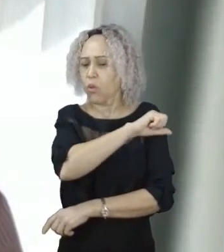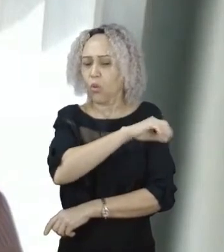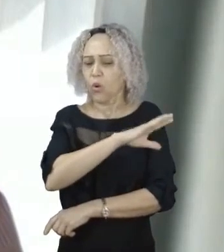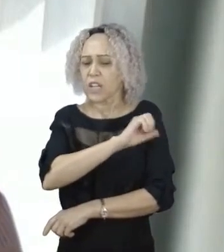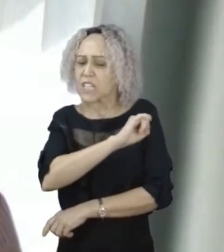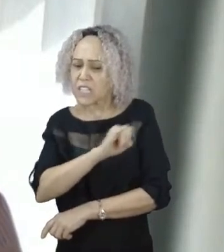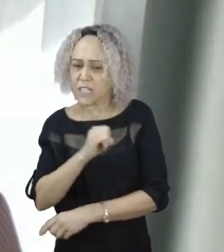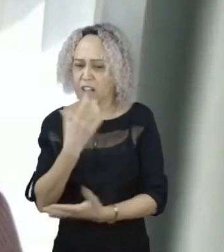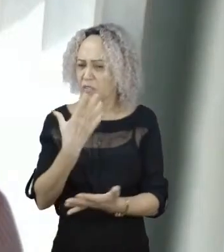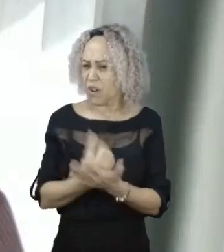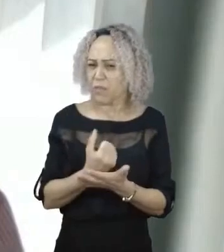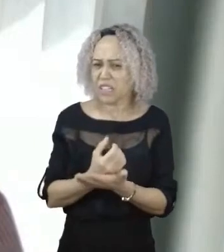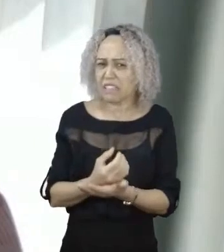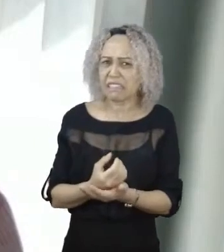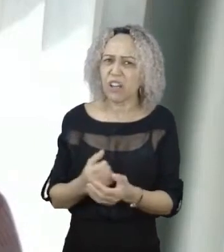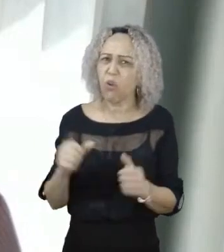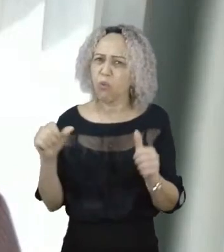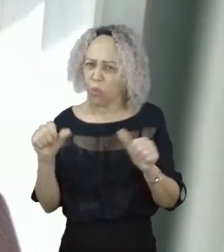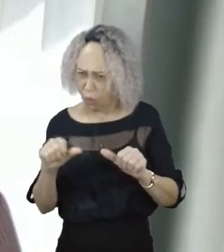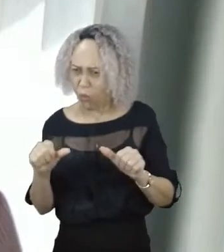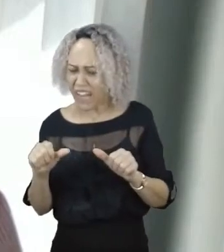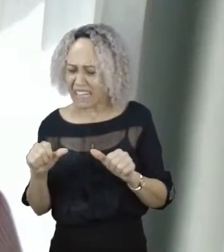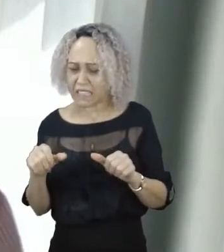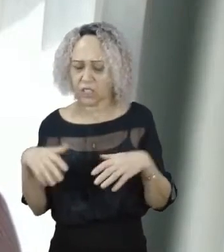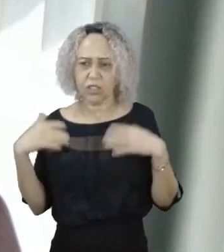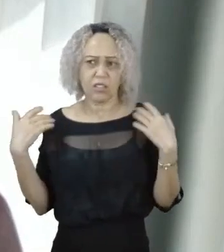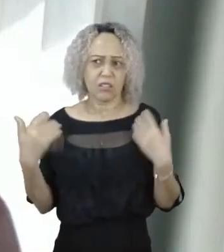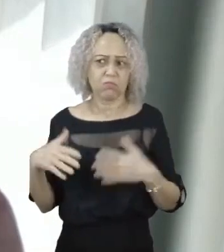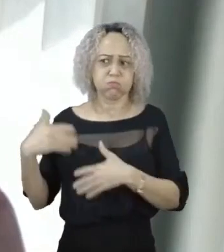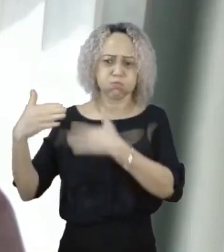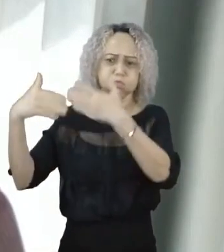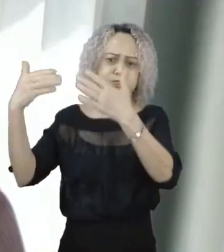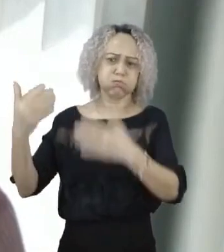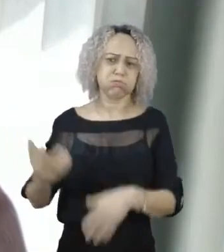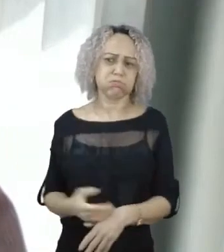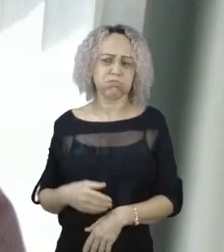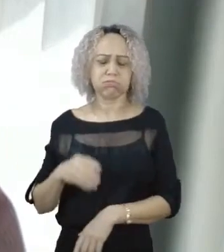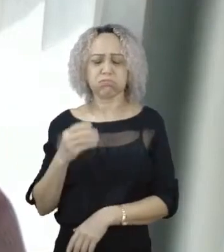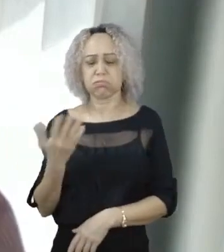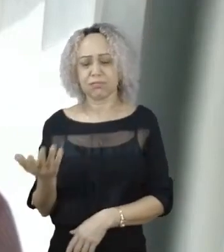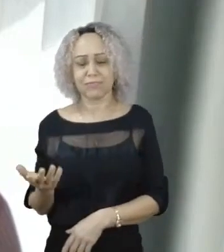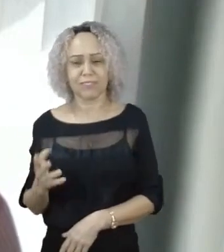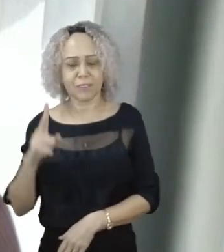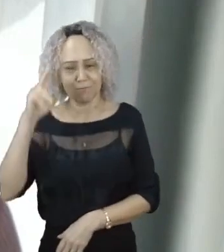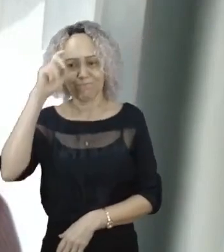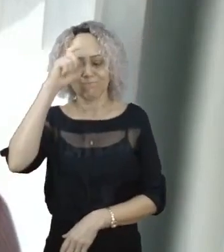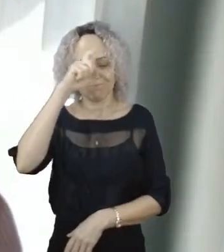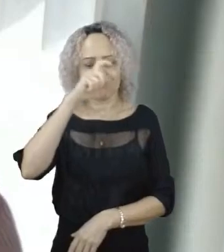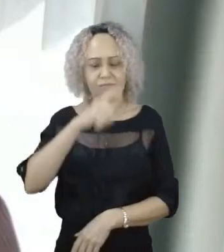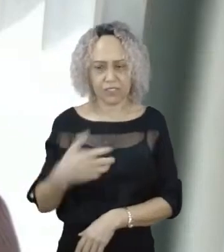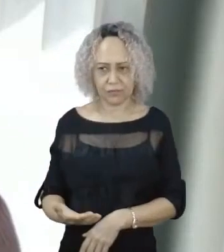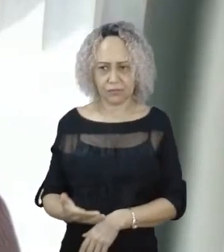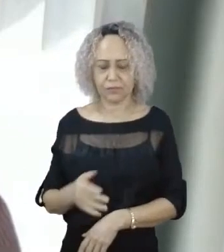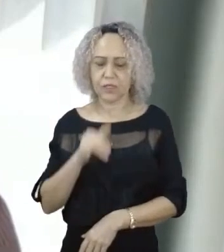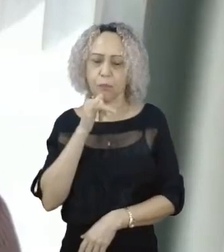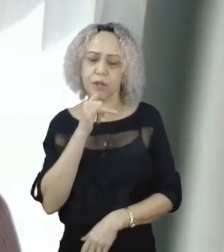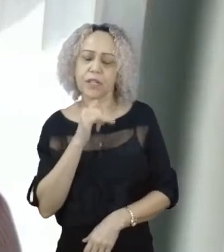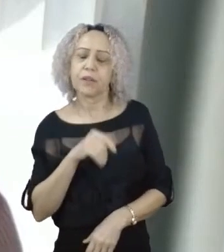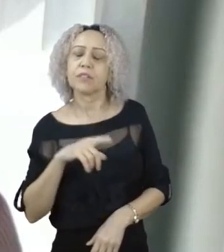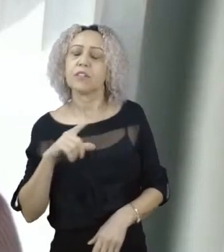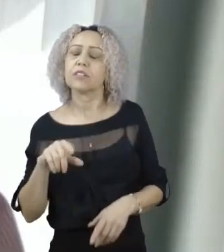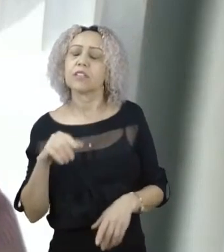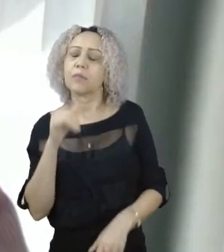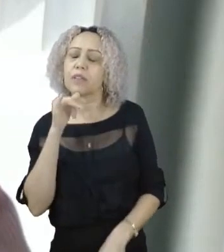se alfabetizar mais velho. A gente tem ainda necessidade, por exemplo, de educação de jovens e